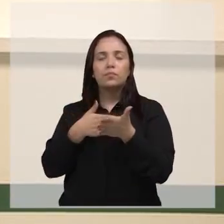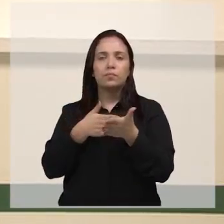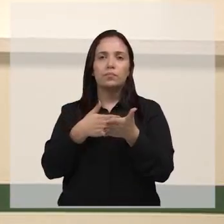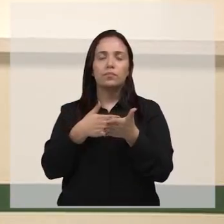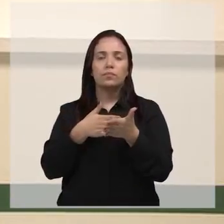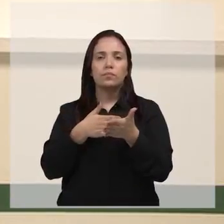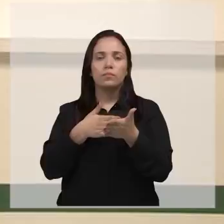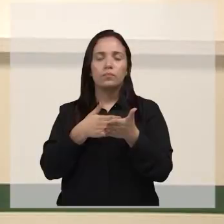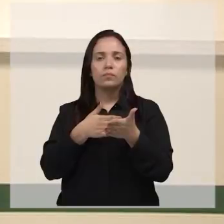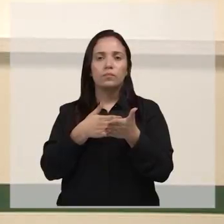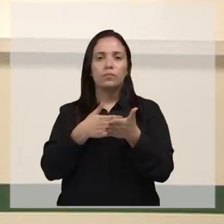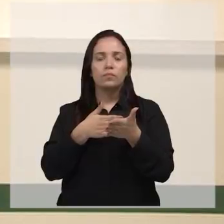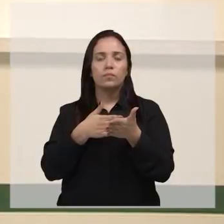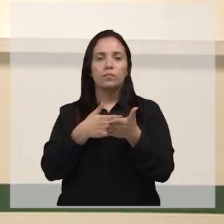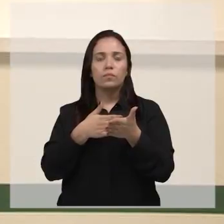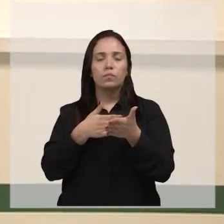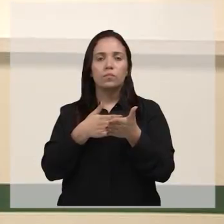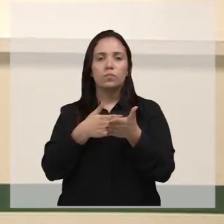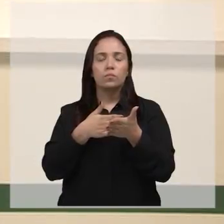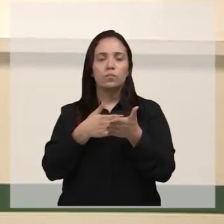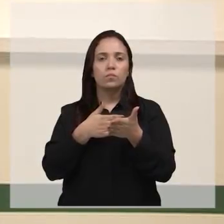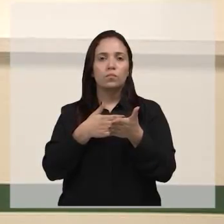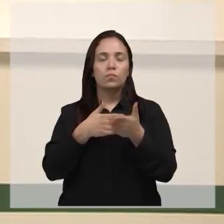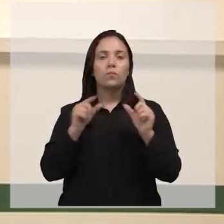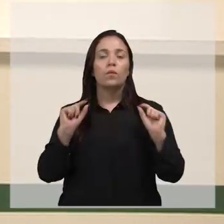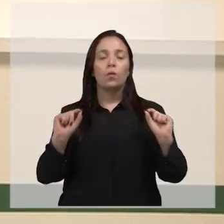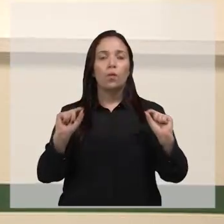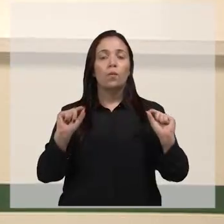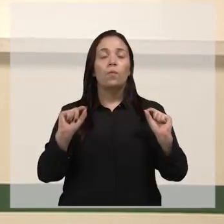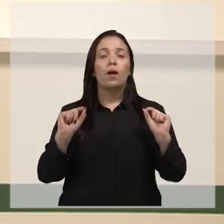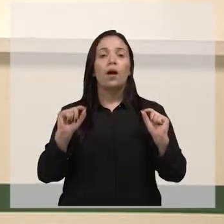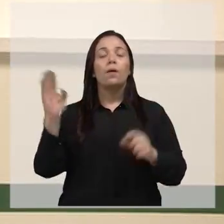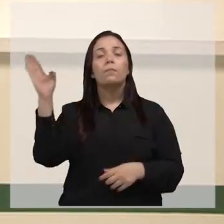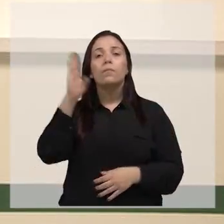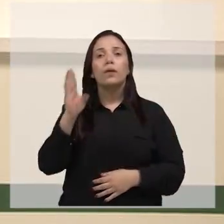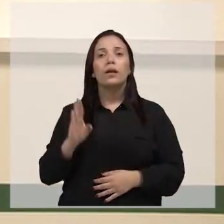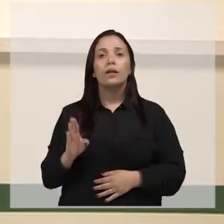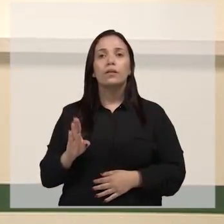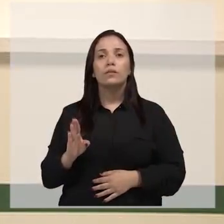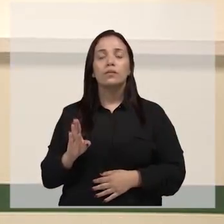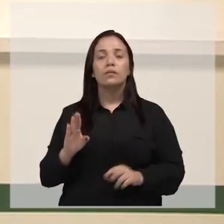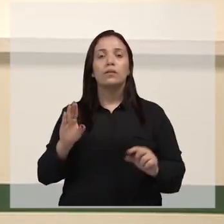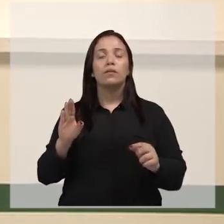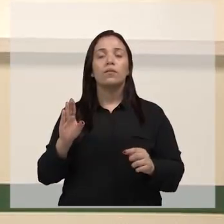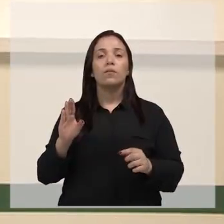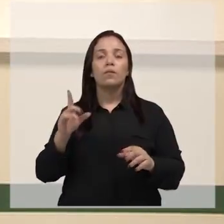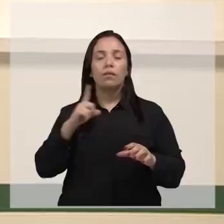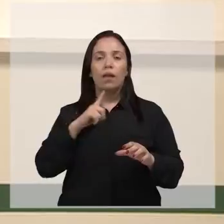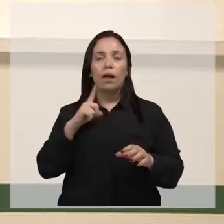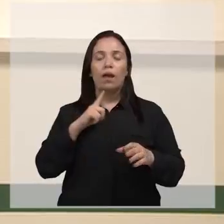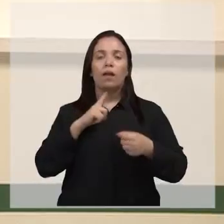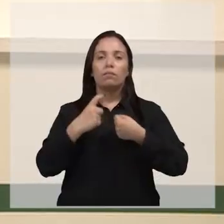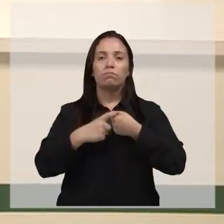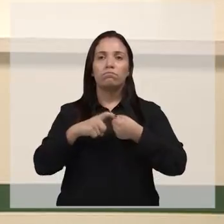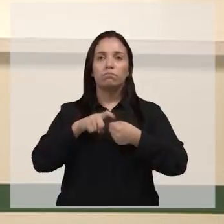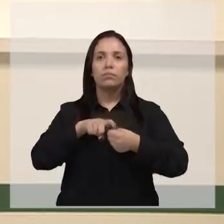Agora, o que não larga o Brasil é Supremo Tribunal Federal,